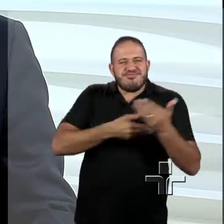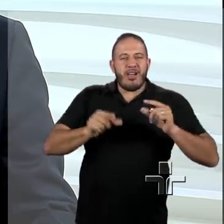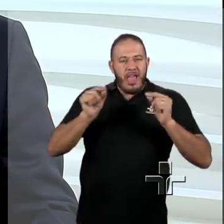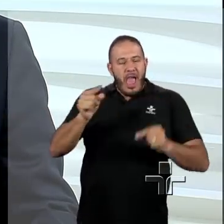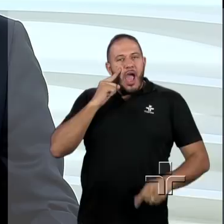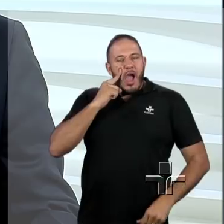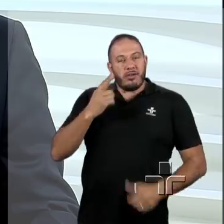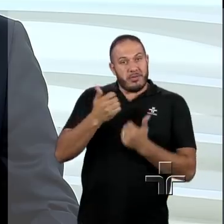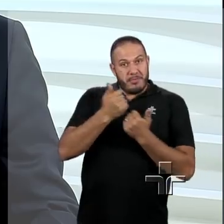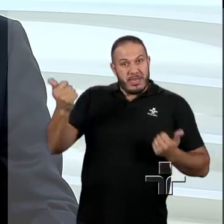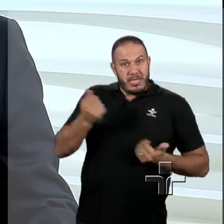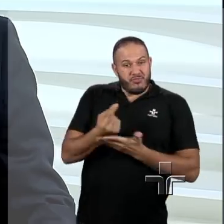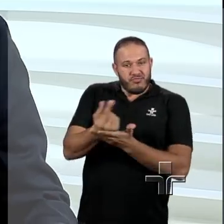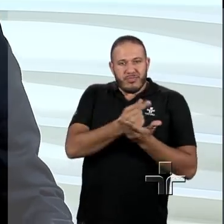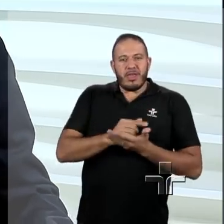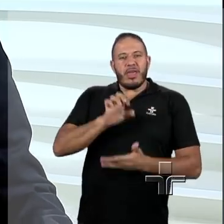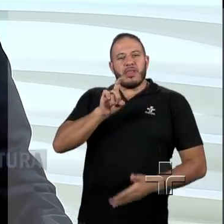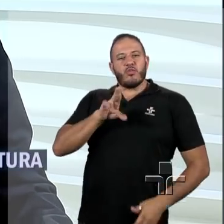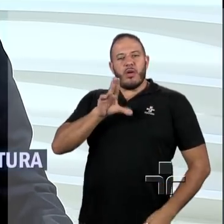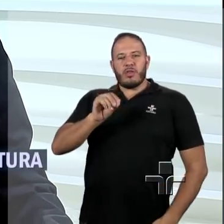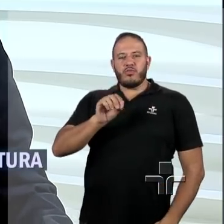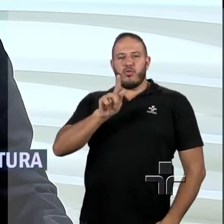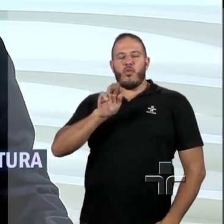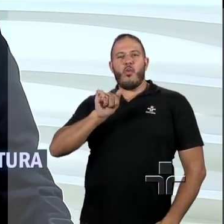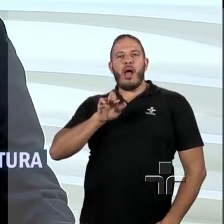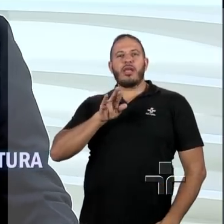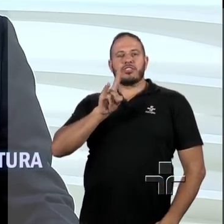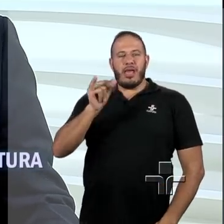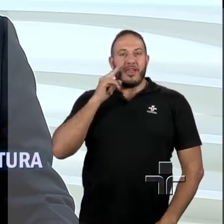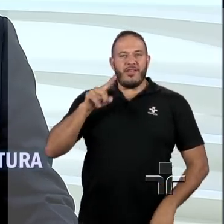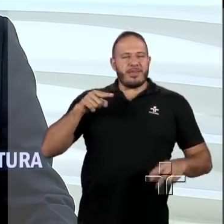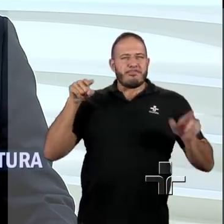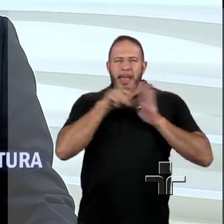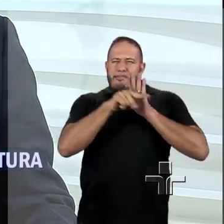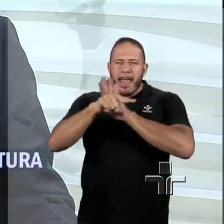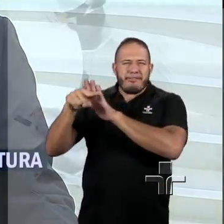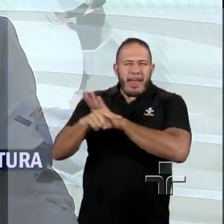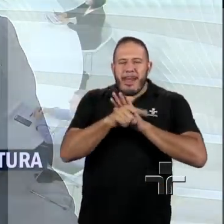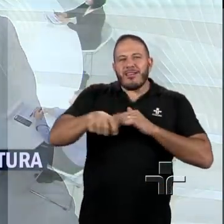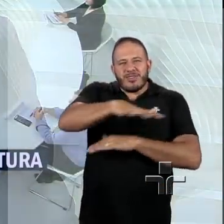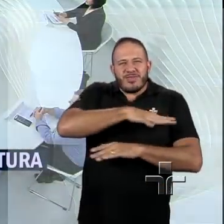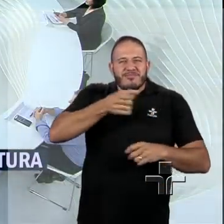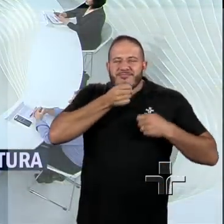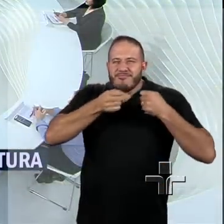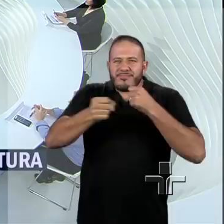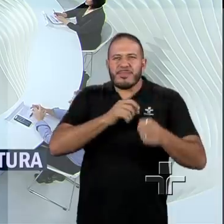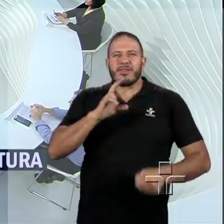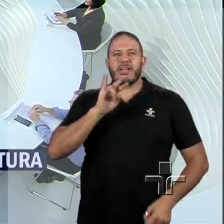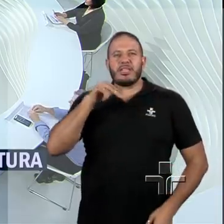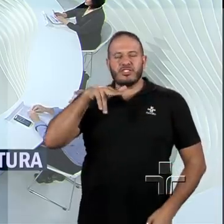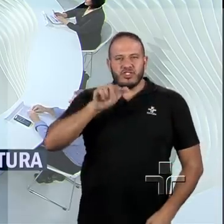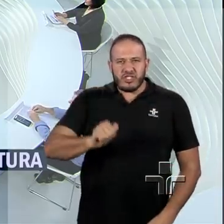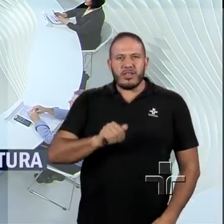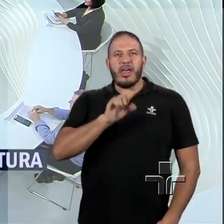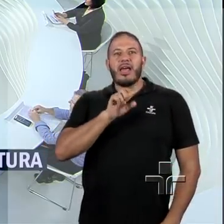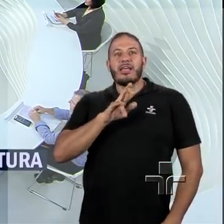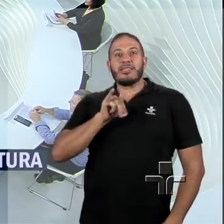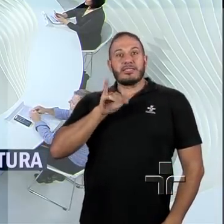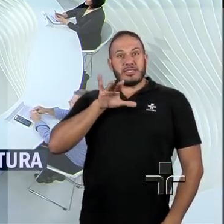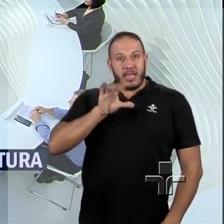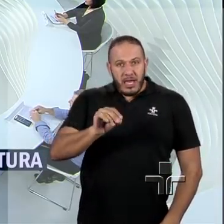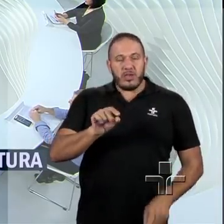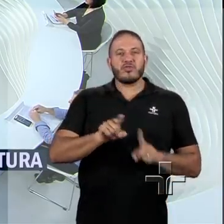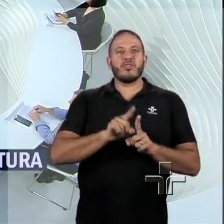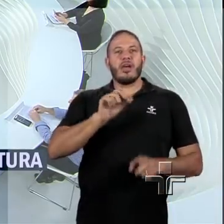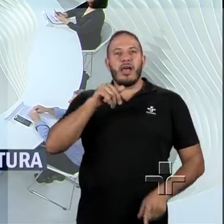o ministro da Fazenda, Eduardo Guardia. Ele será sabatinado pelos jornalistas Cristina Canas, Sérgio Lamuti,